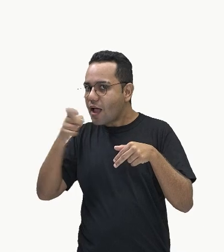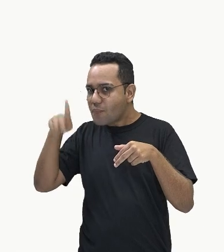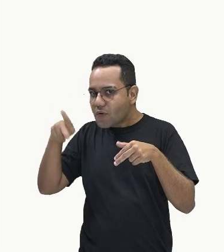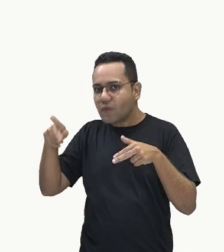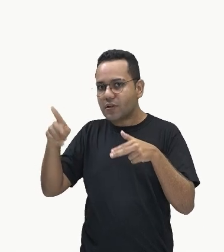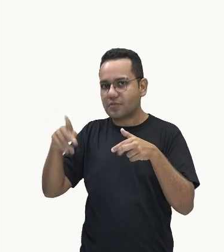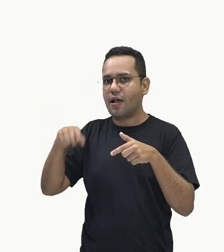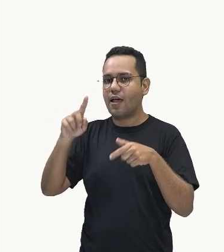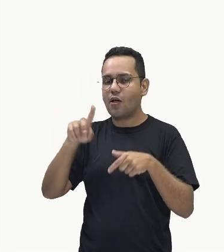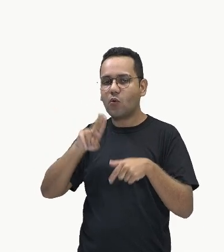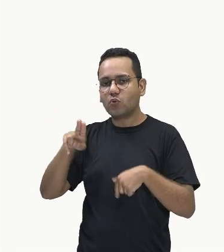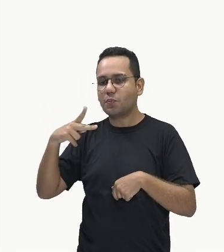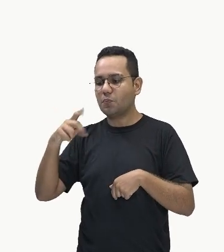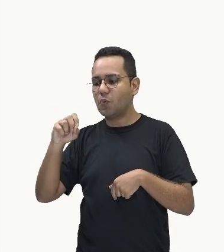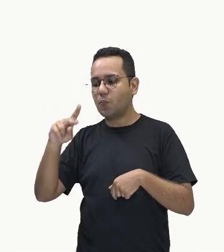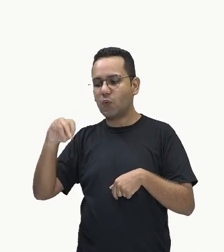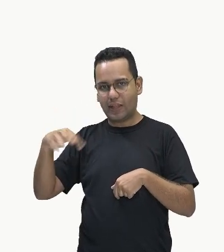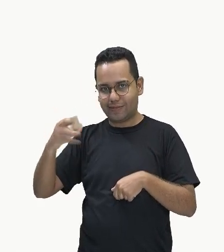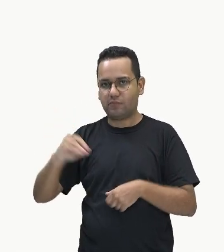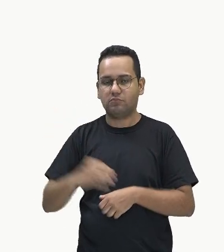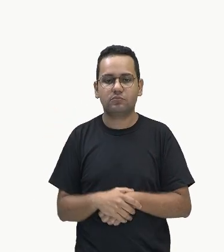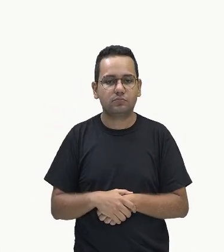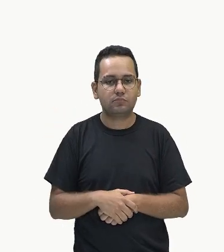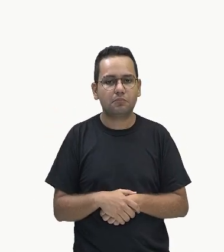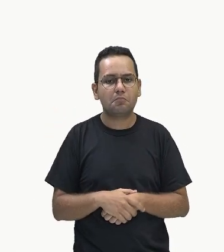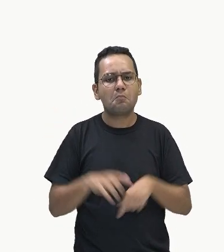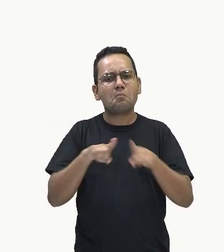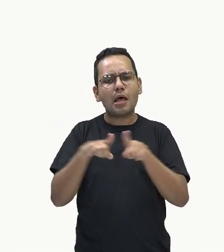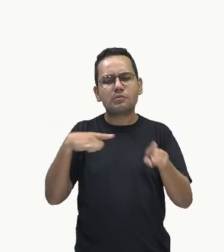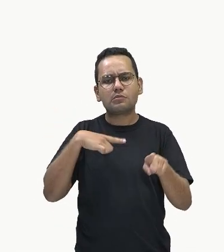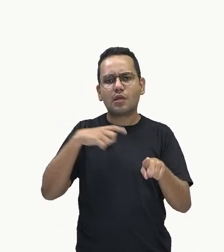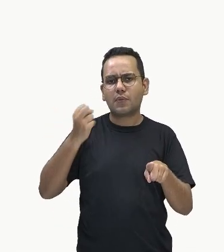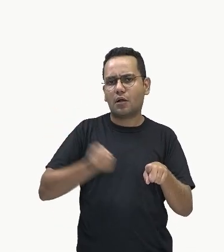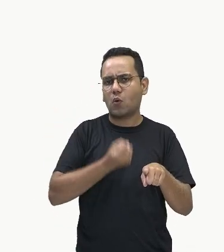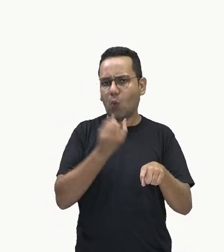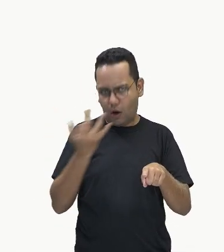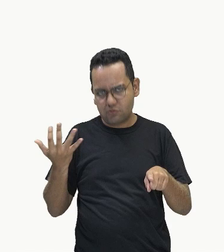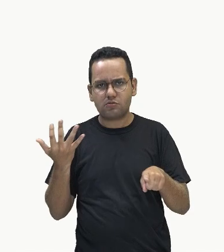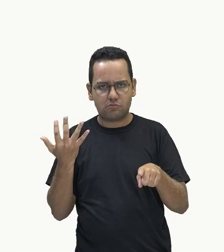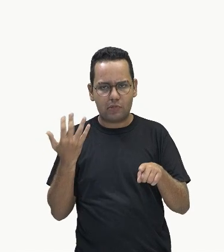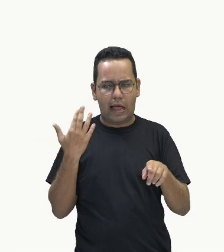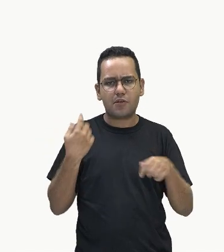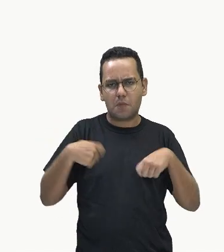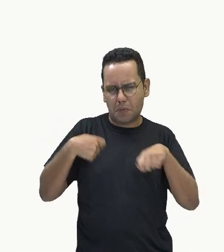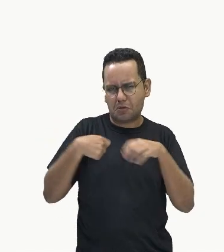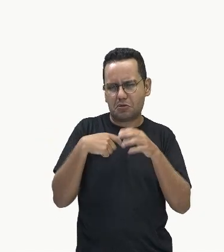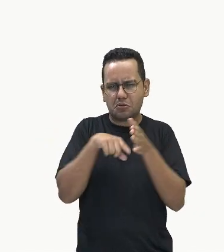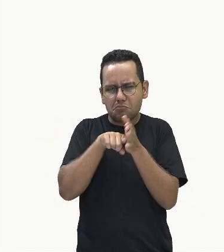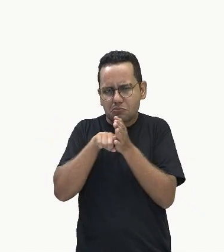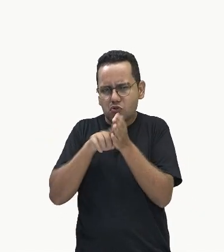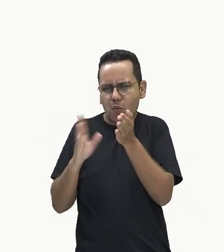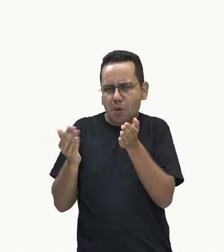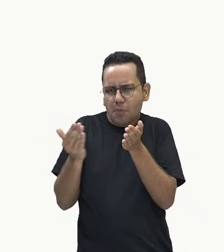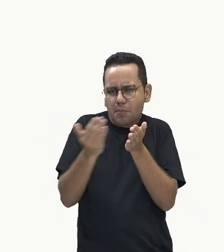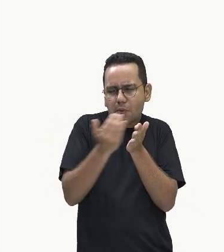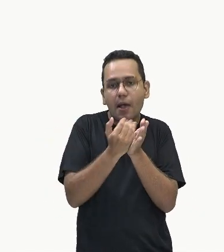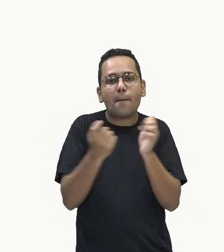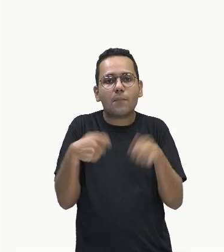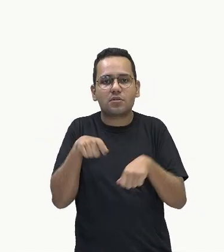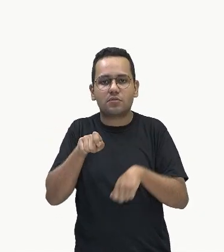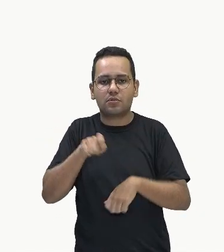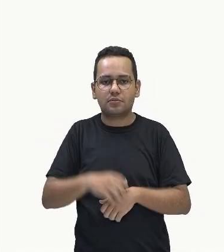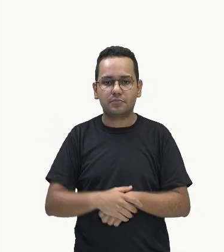temos muitos elementos na população que queremos estudar, podemos realizar a pesquisa por meio de